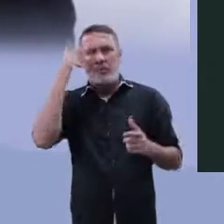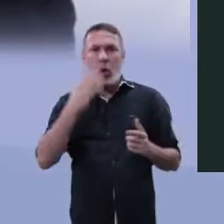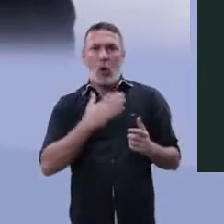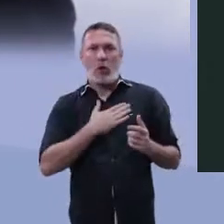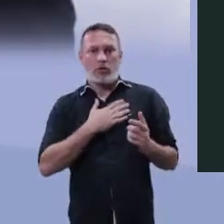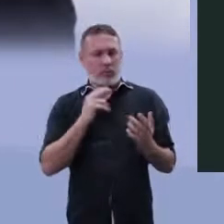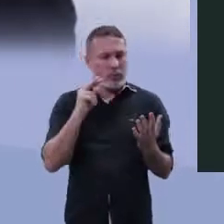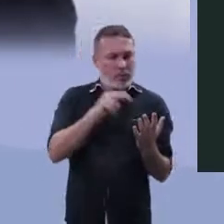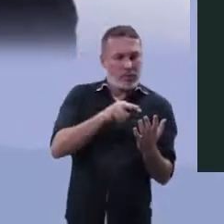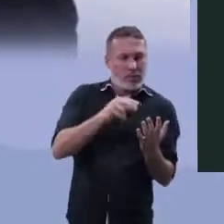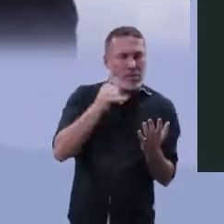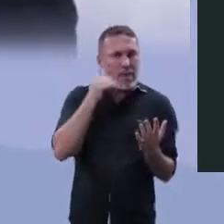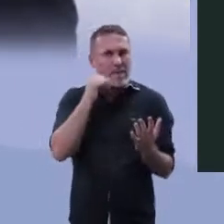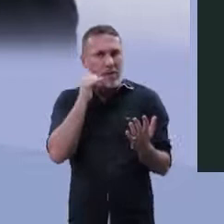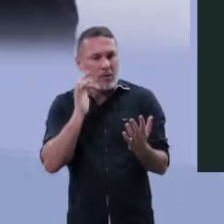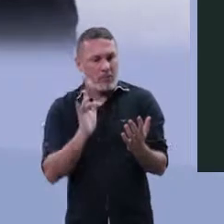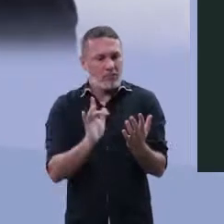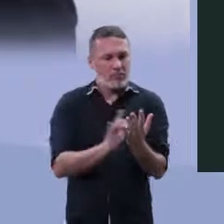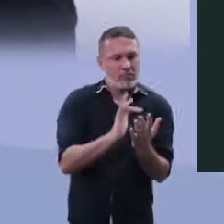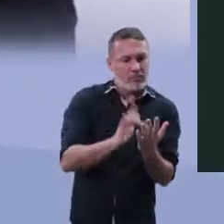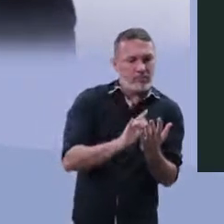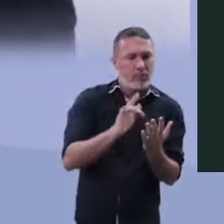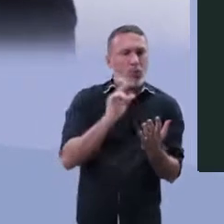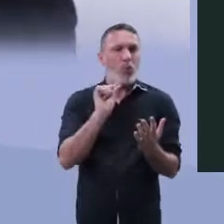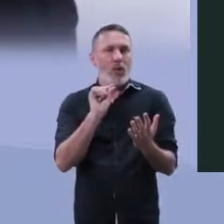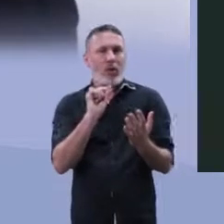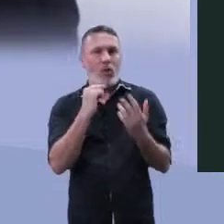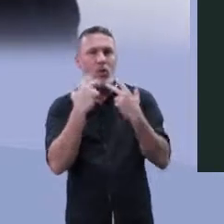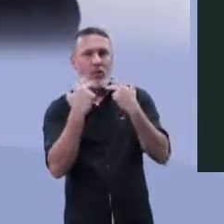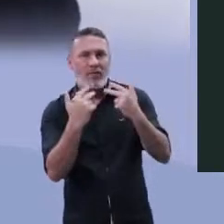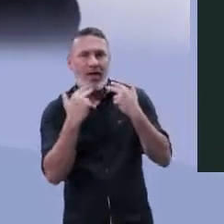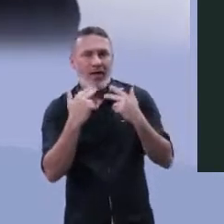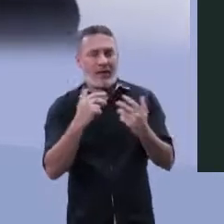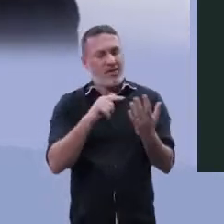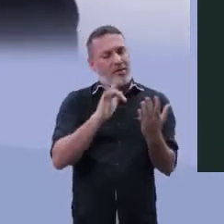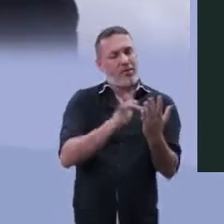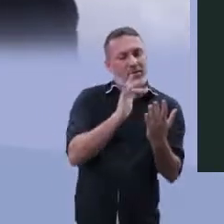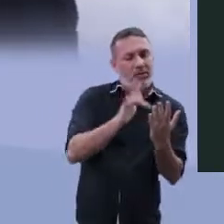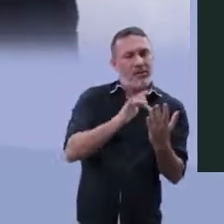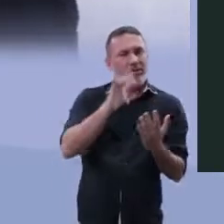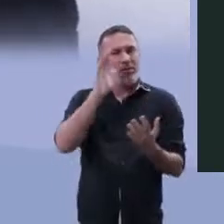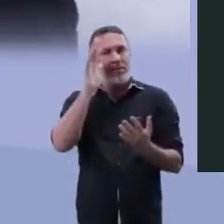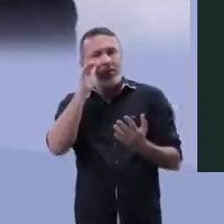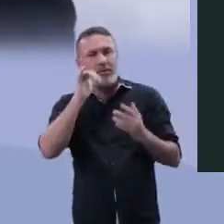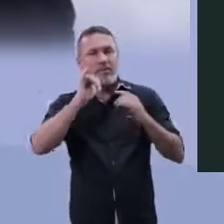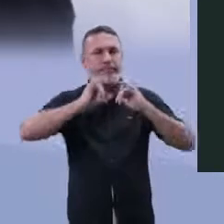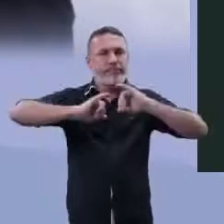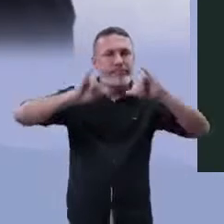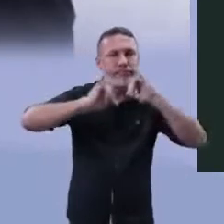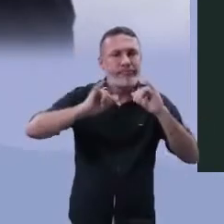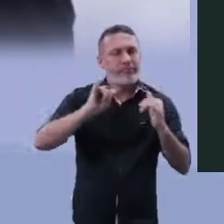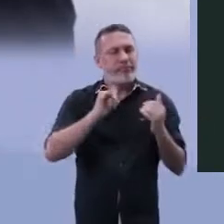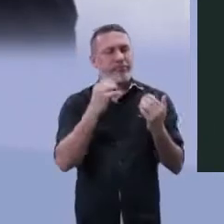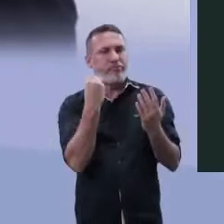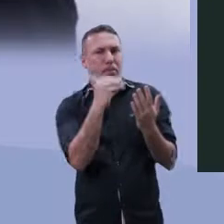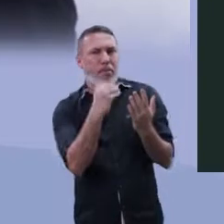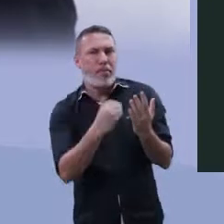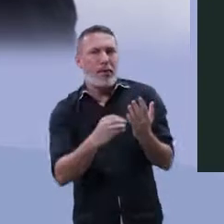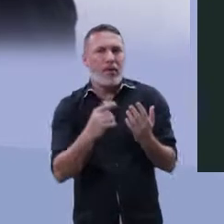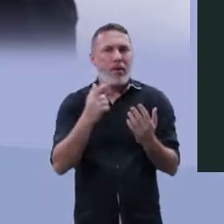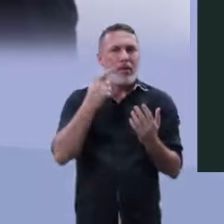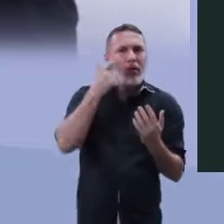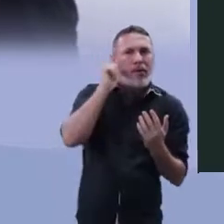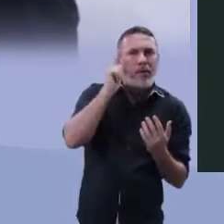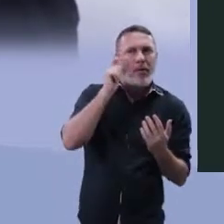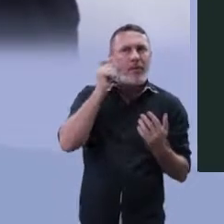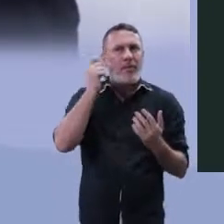acorde e já não dê aquela olhada básica no telefone celular, tentando saber, né, ver as novidades, o